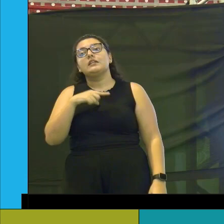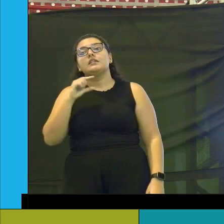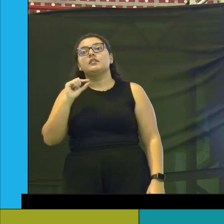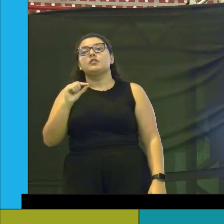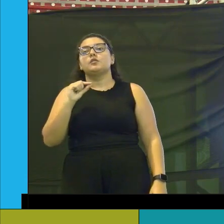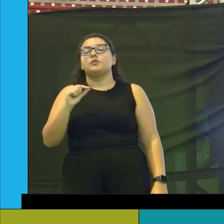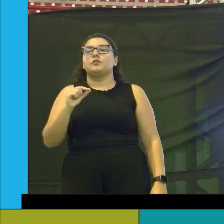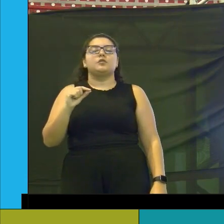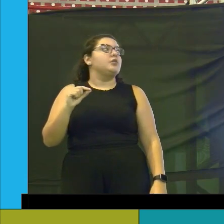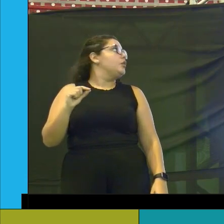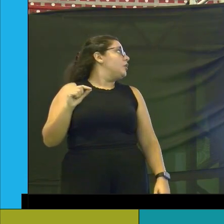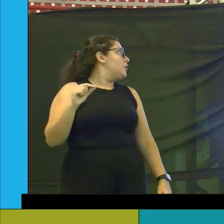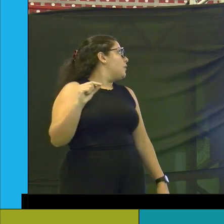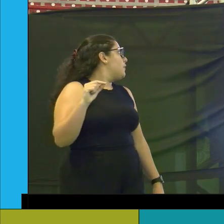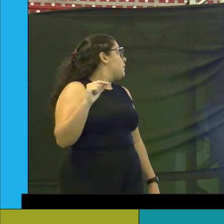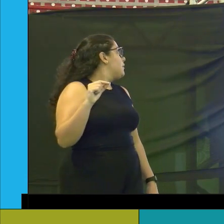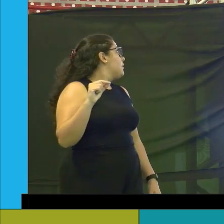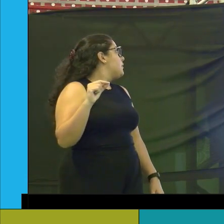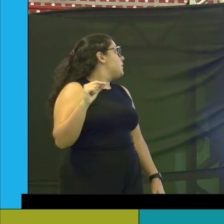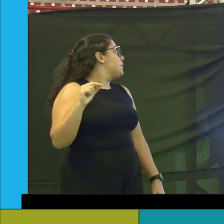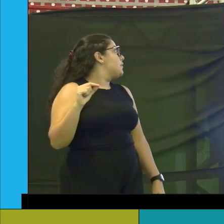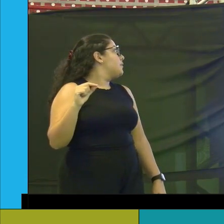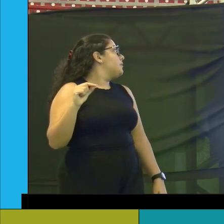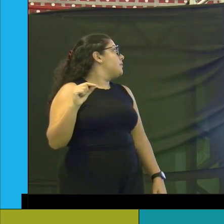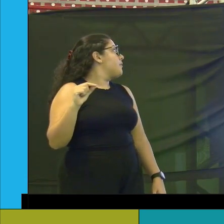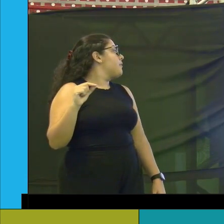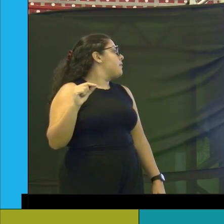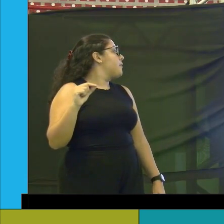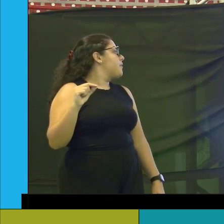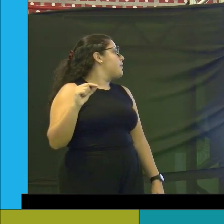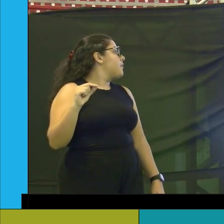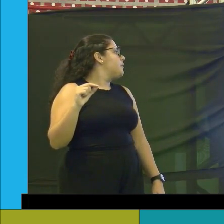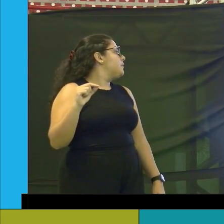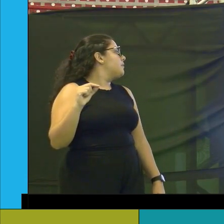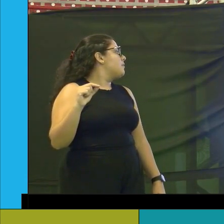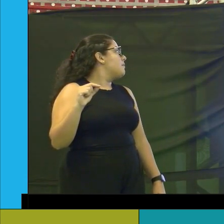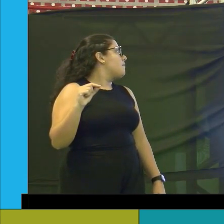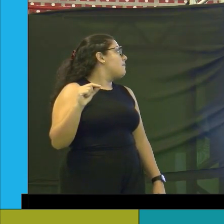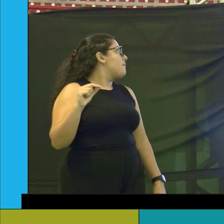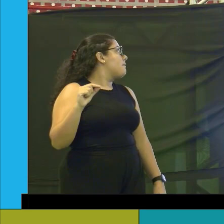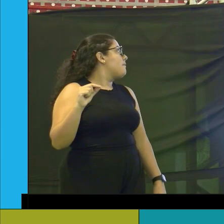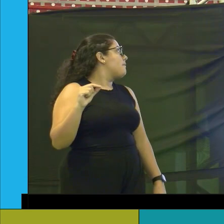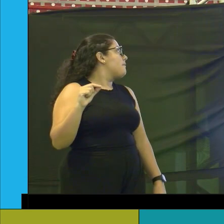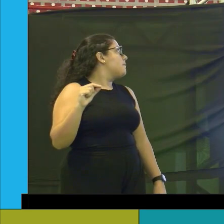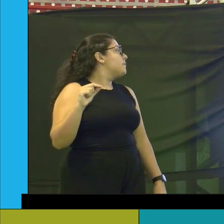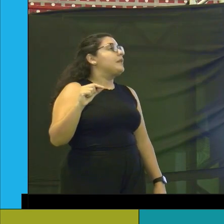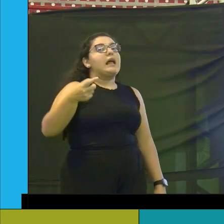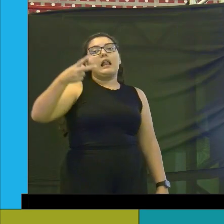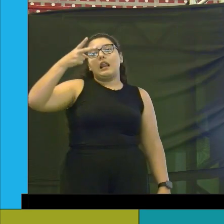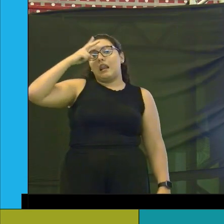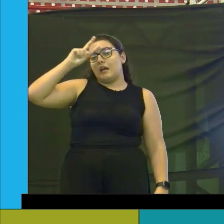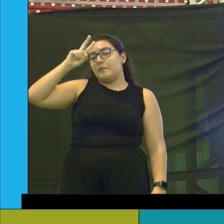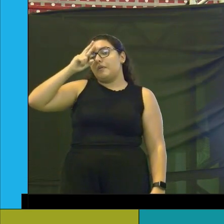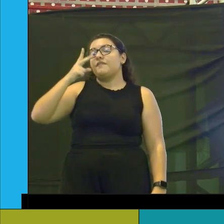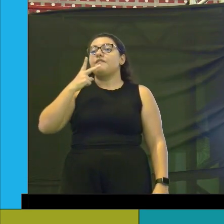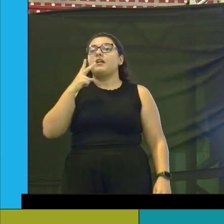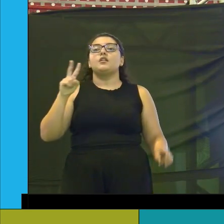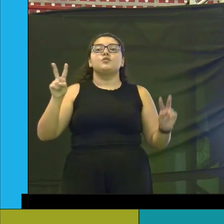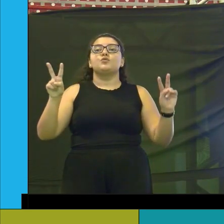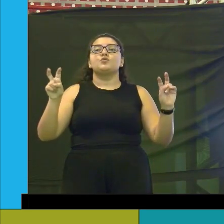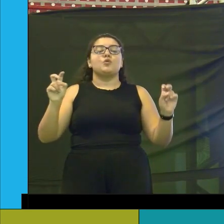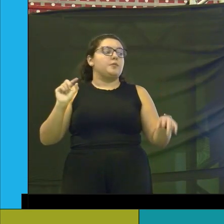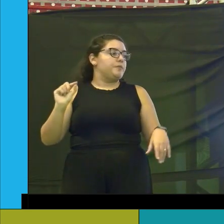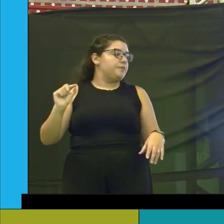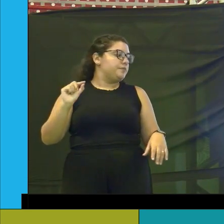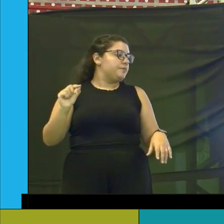1. Passando aqui, tá? Daniel, ó. É reta. Para tu trabalhar melhor, vai lá. Isso, sensacional. Lembra que eu estava falando